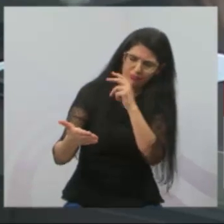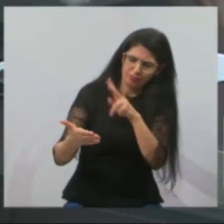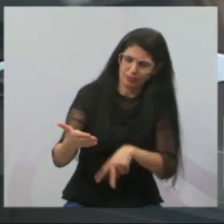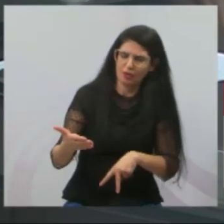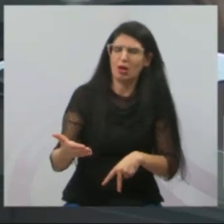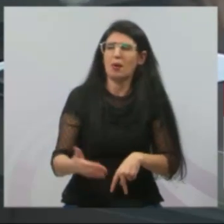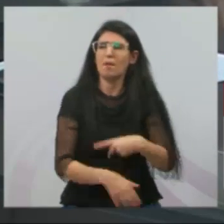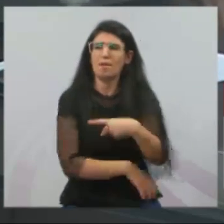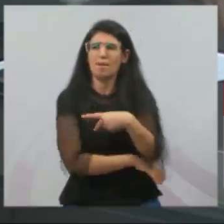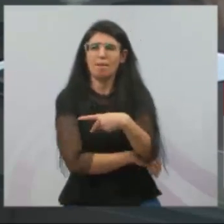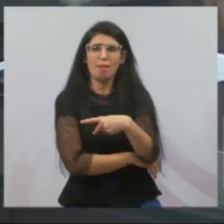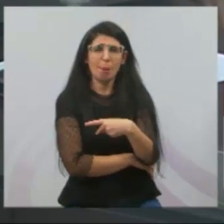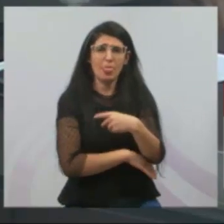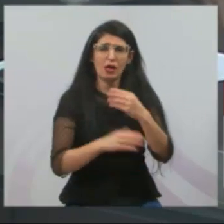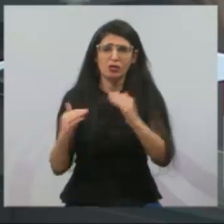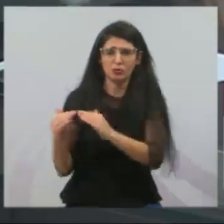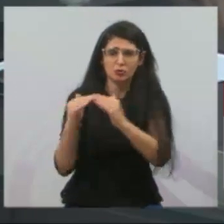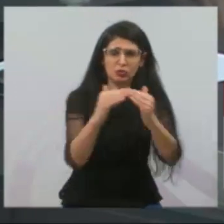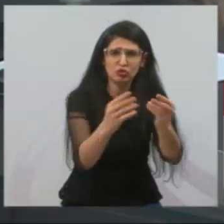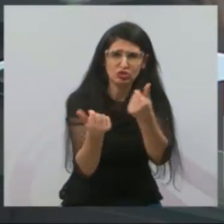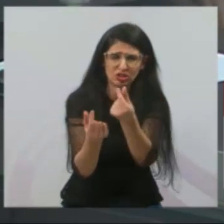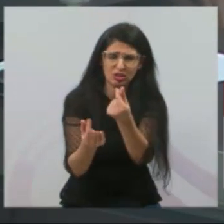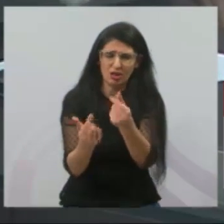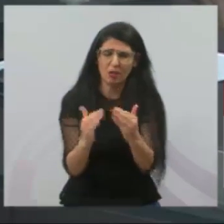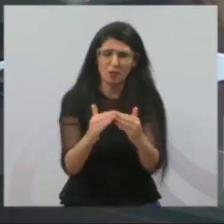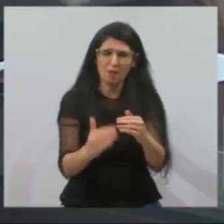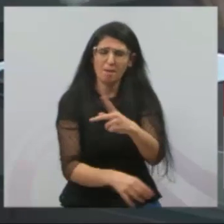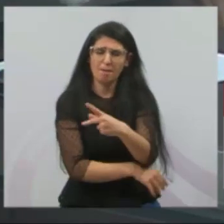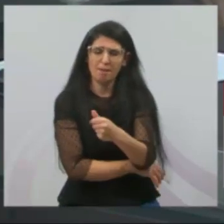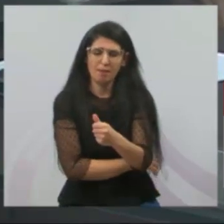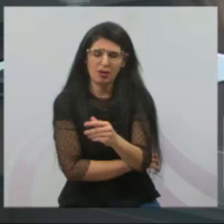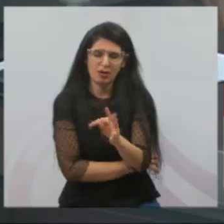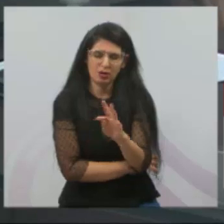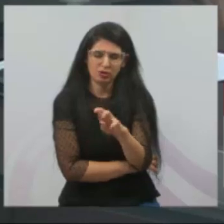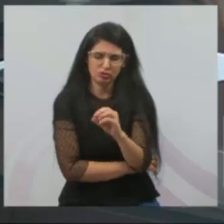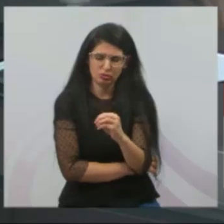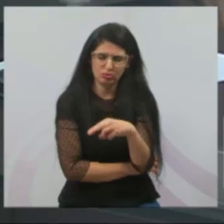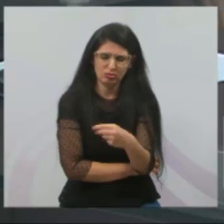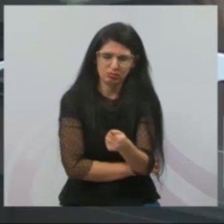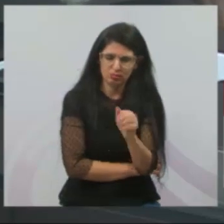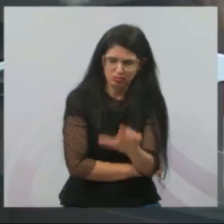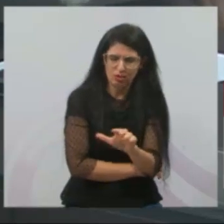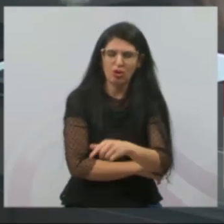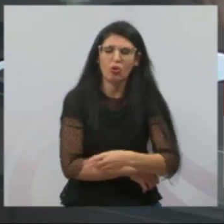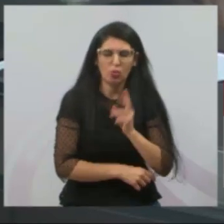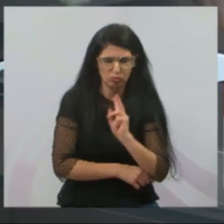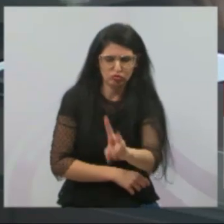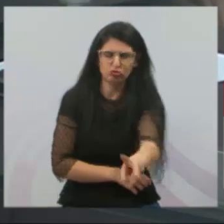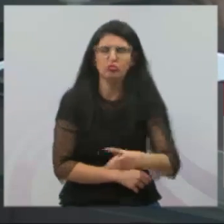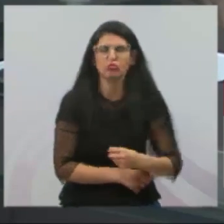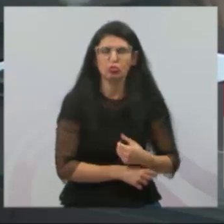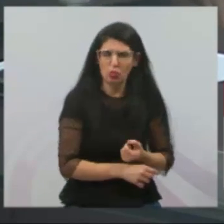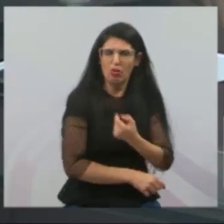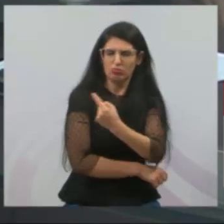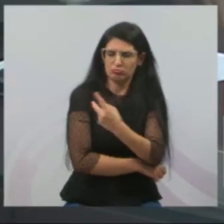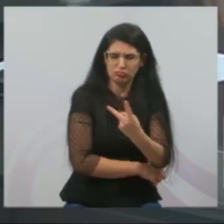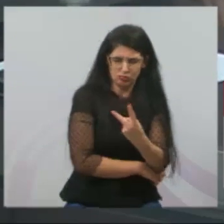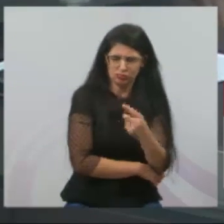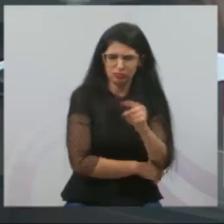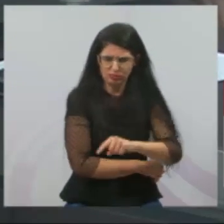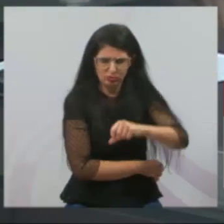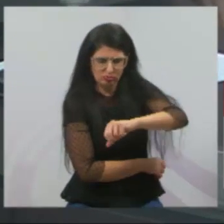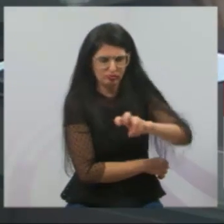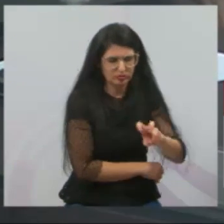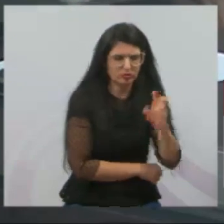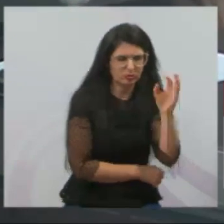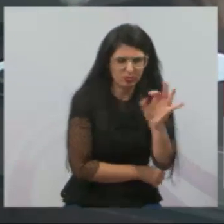patronal e continuamos contribuindo 12,95, sendo que as primeiras referências